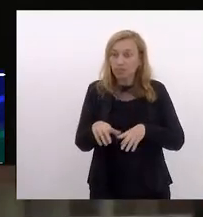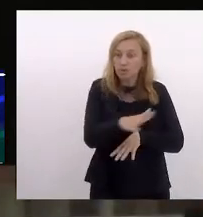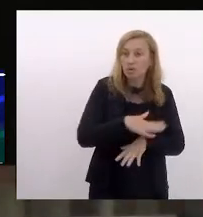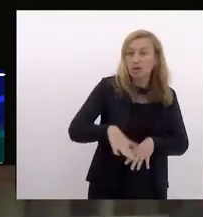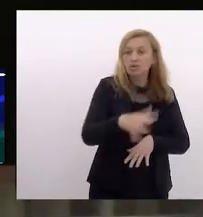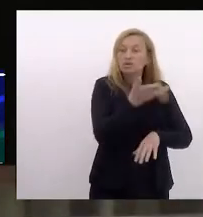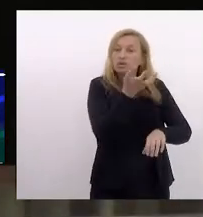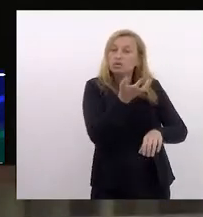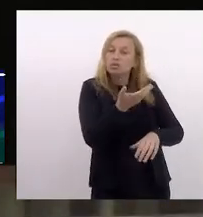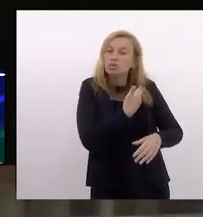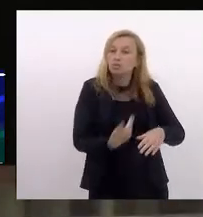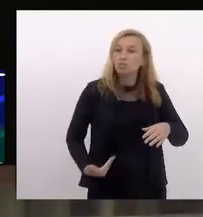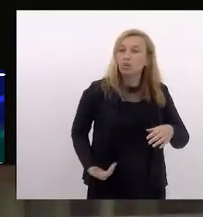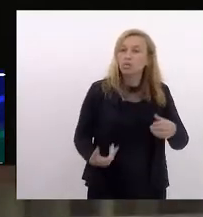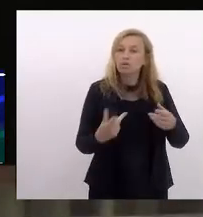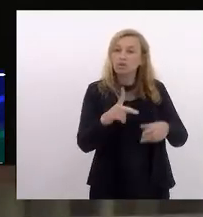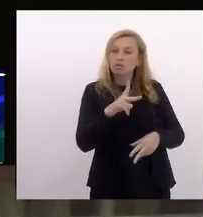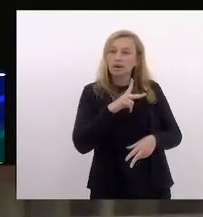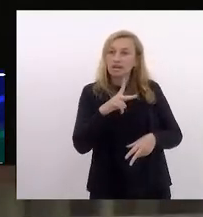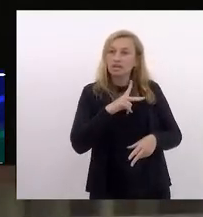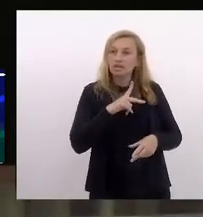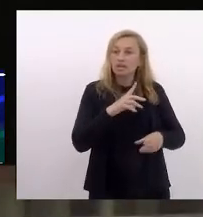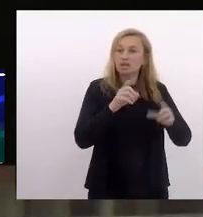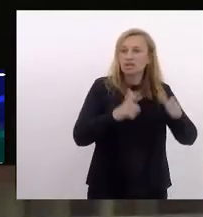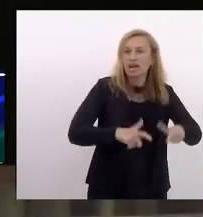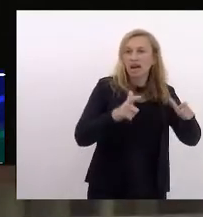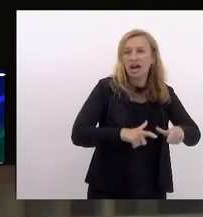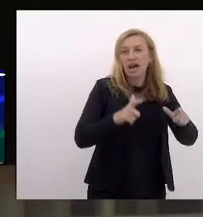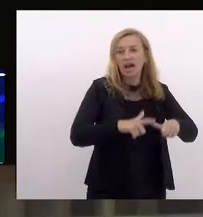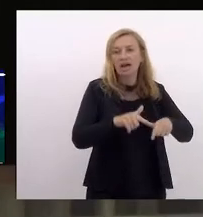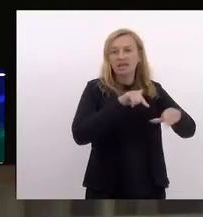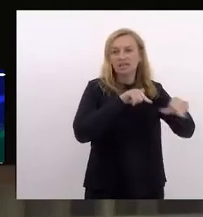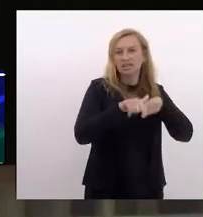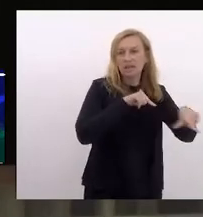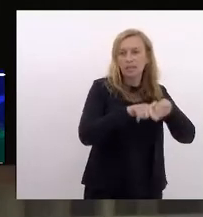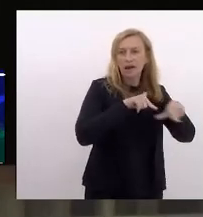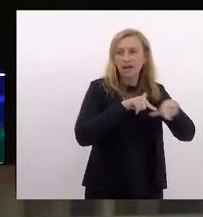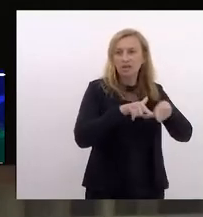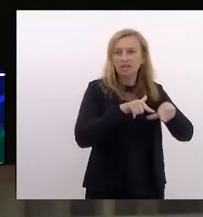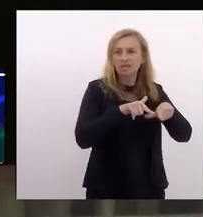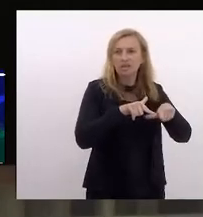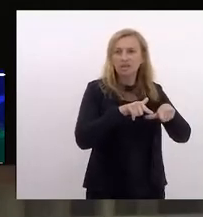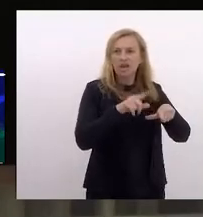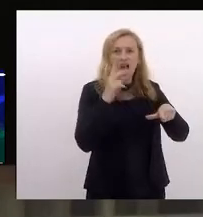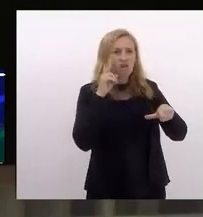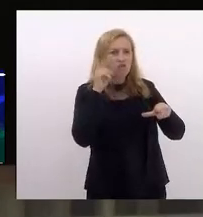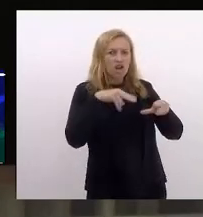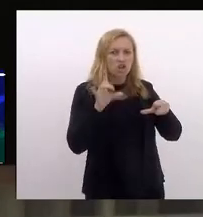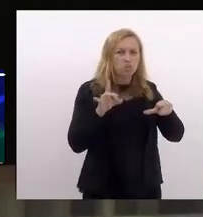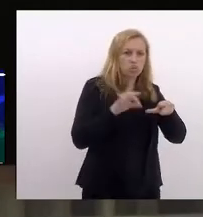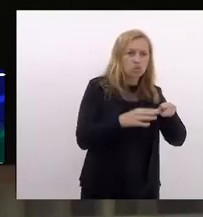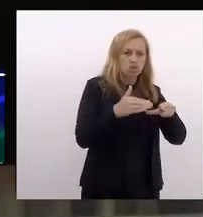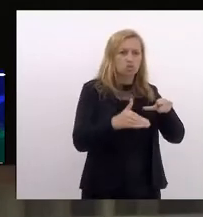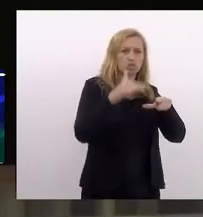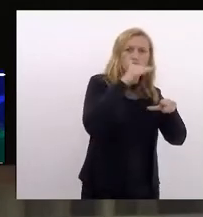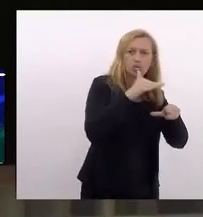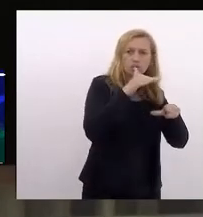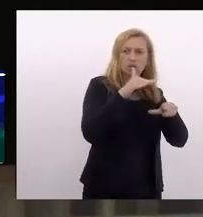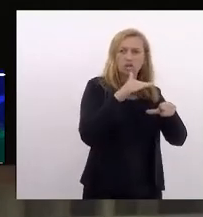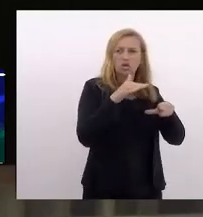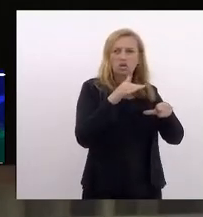espaços públicos e privados inclusive no ambiente de trabalho a fim de garantir aí eu vou ler do último para cima